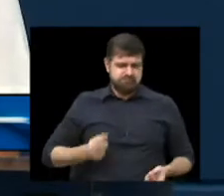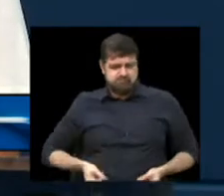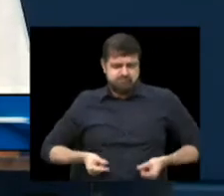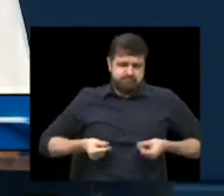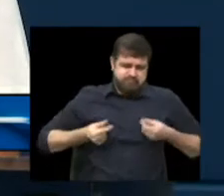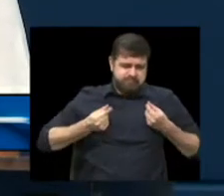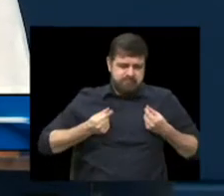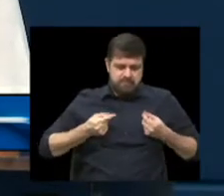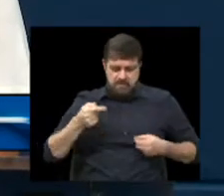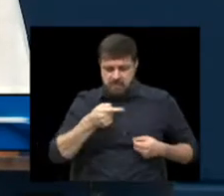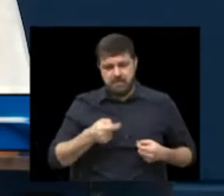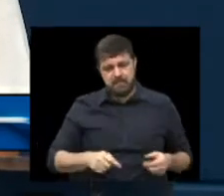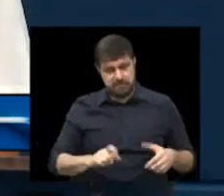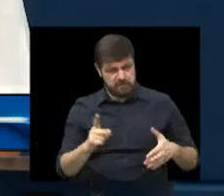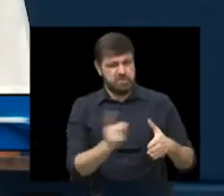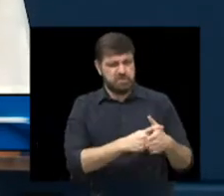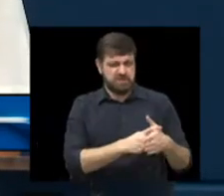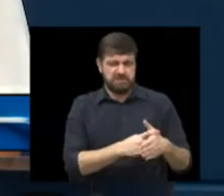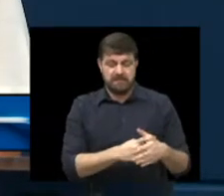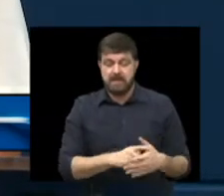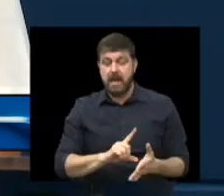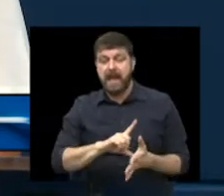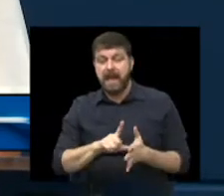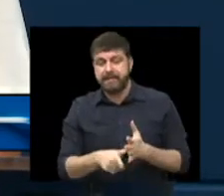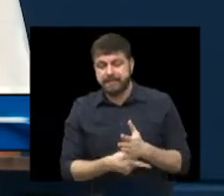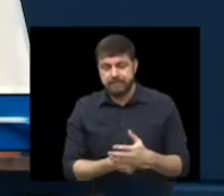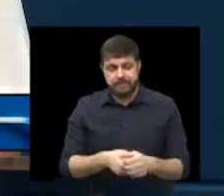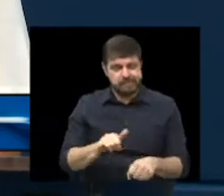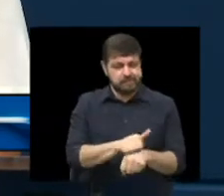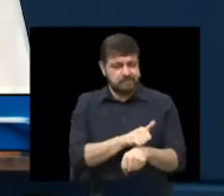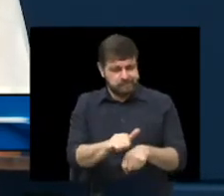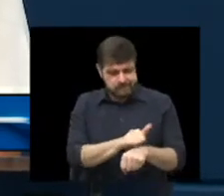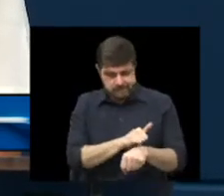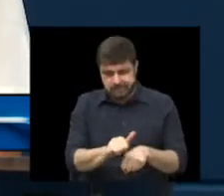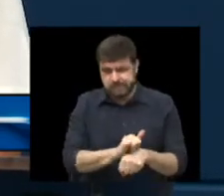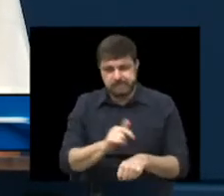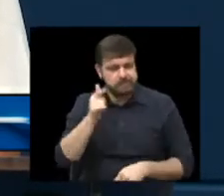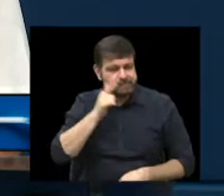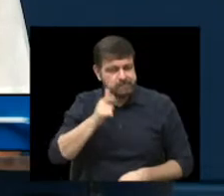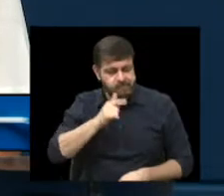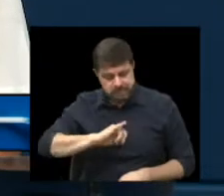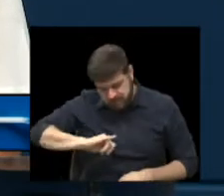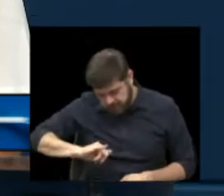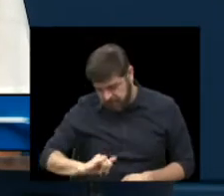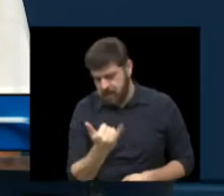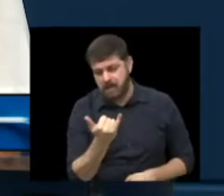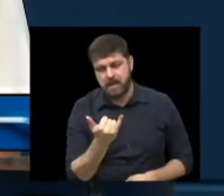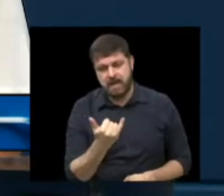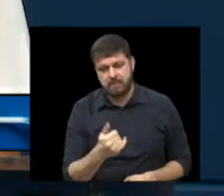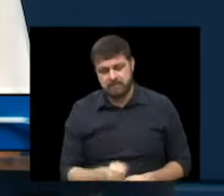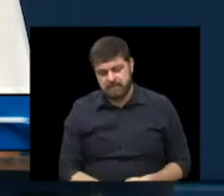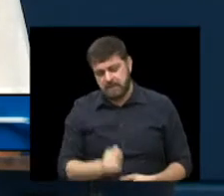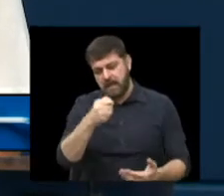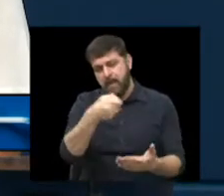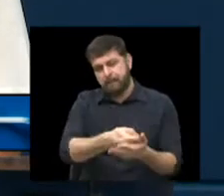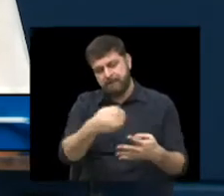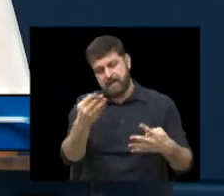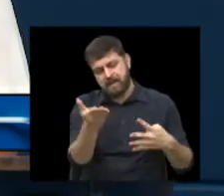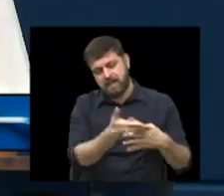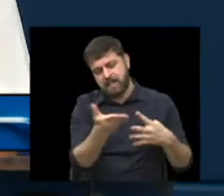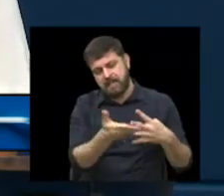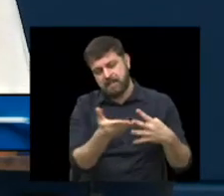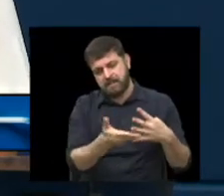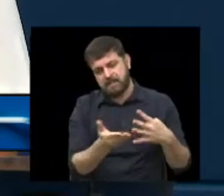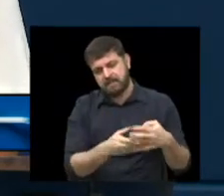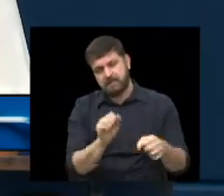e que pode, por meio de um refinanciamento, inclusive especular, levando em consideração a expectativa de um